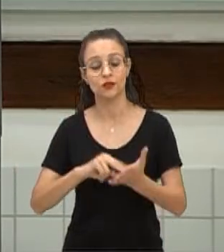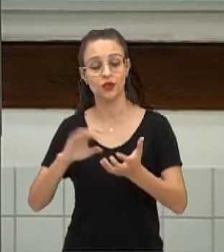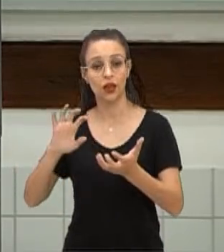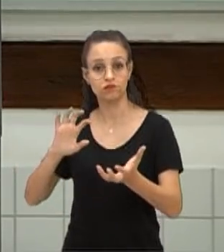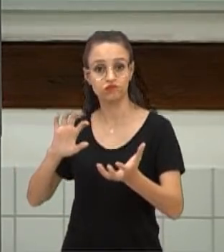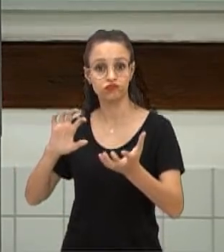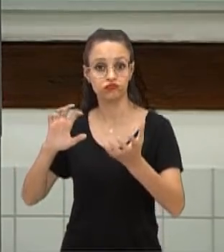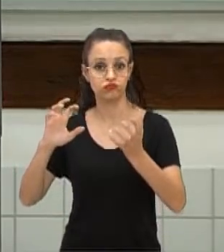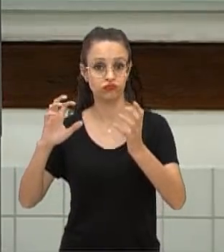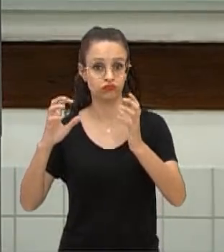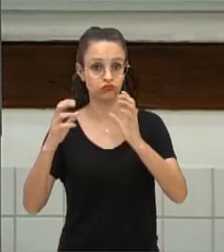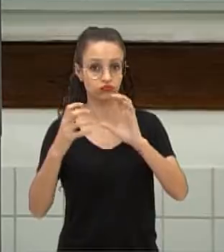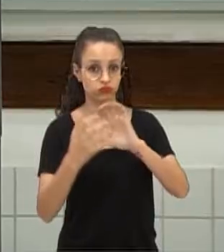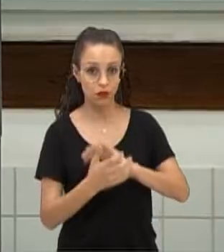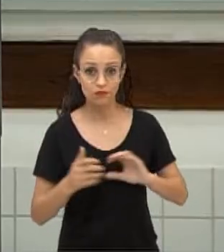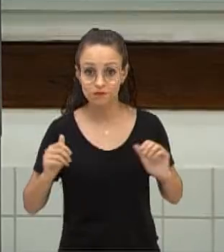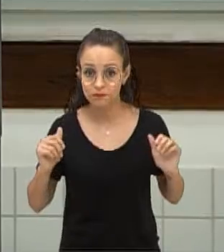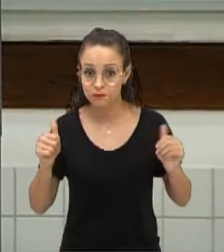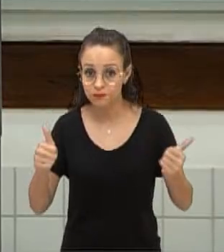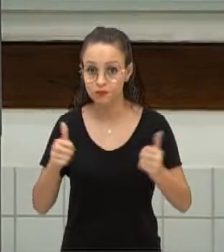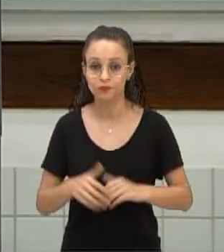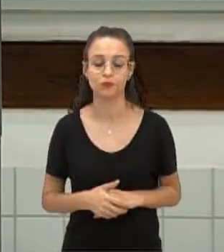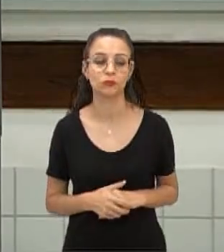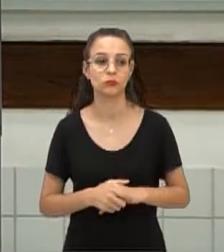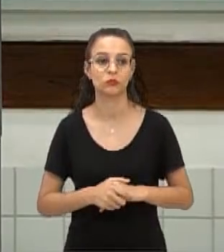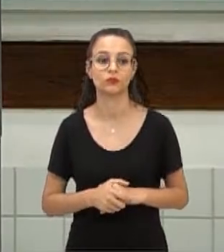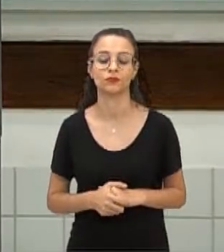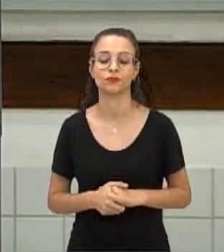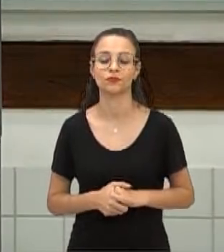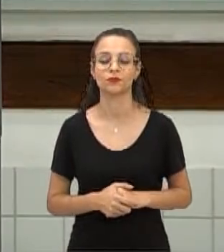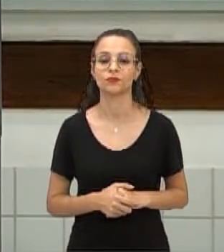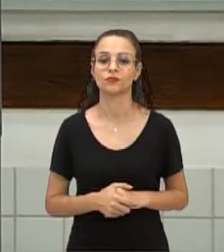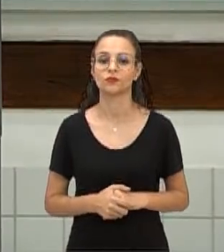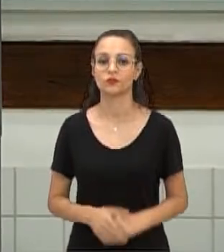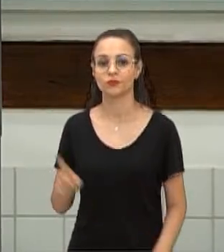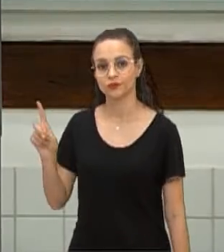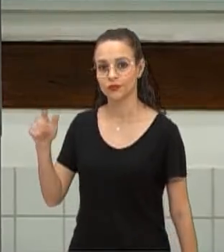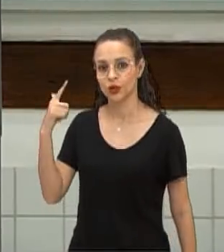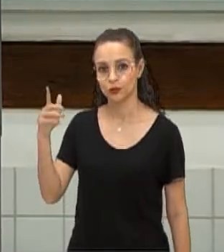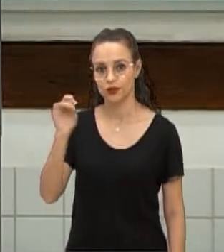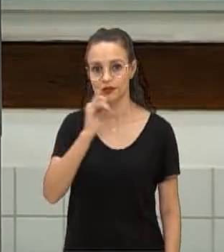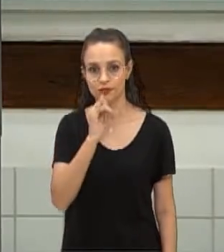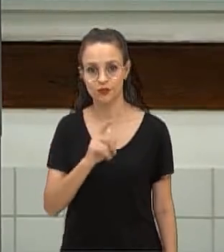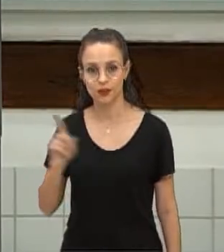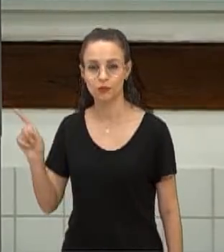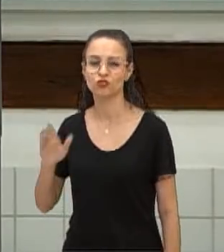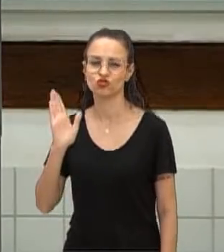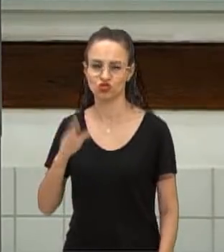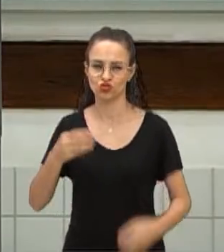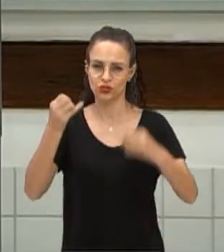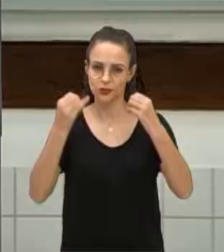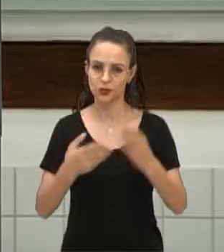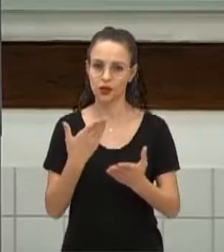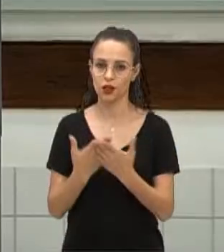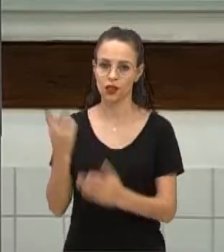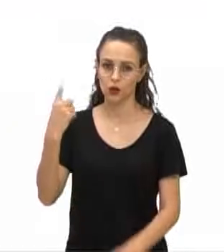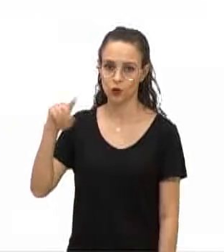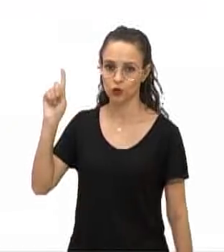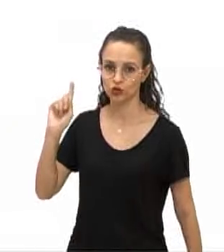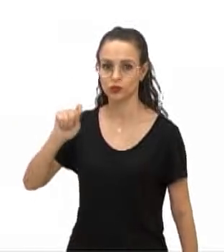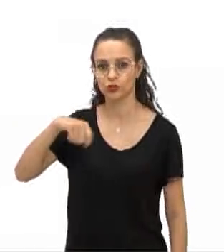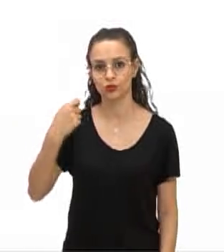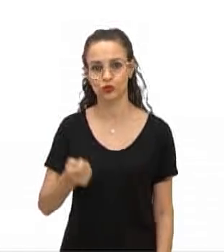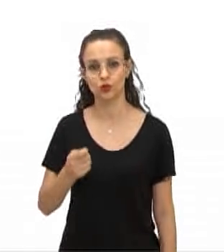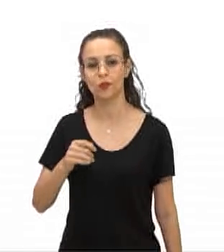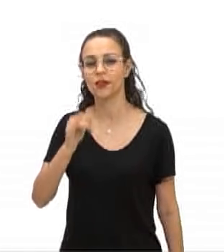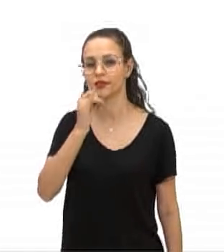transformação. Beleza? Vamos lá. Aqui eu tenho mais alguns exemplos que foram dados na aula anterior, exemplos do